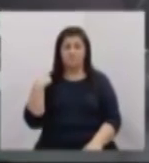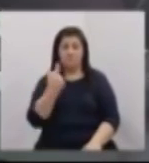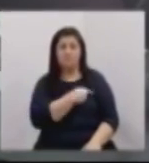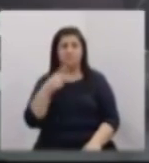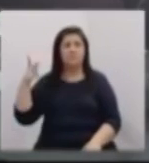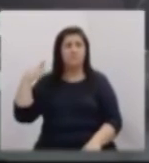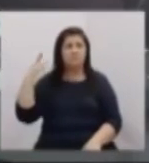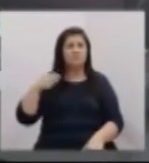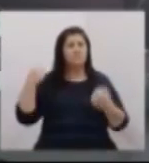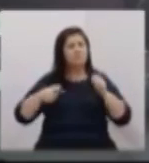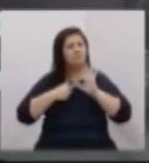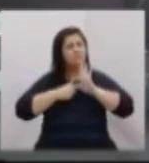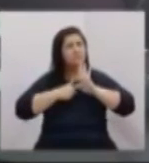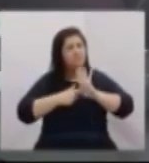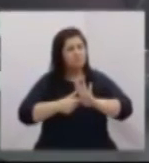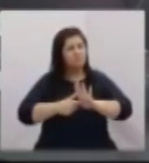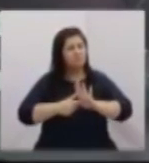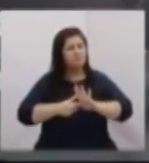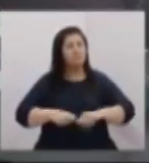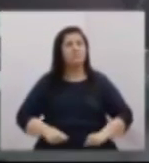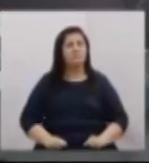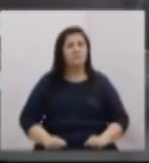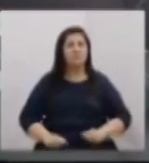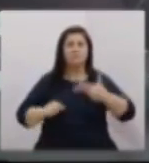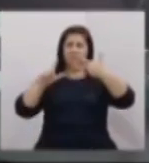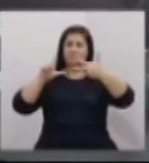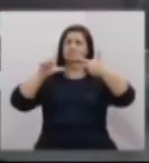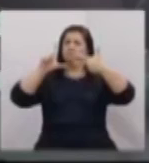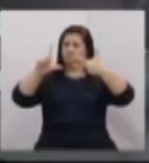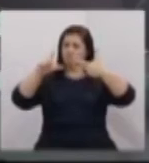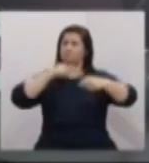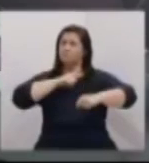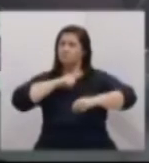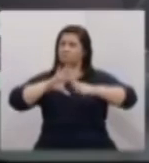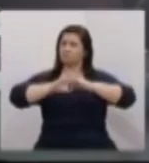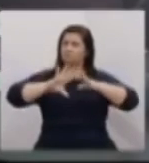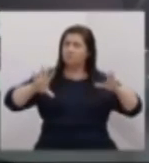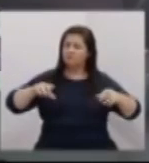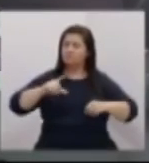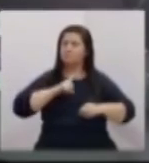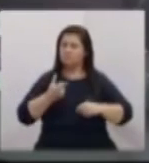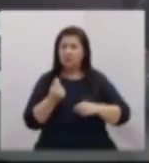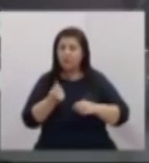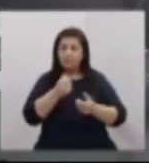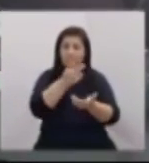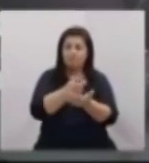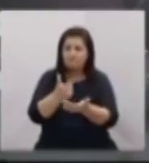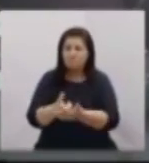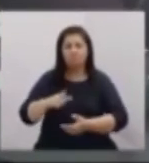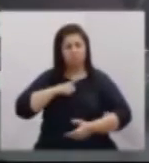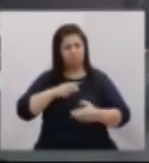precisamos mostrar e honrar, né, que o Poder Legislativo tem sua liberdade, tem sua autonomia, tem sua função